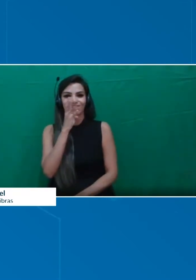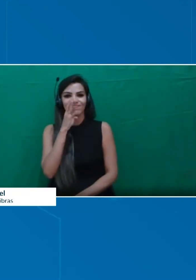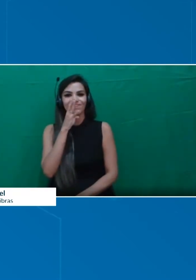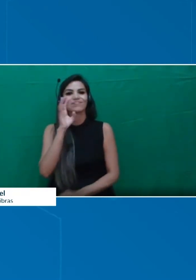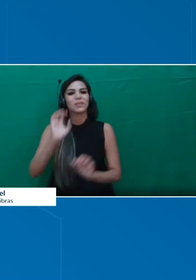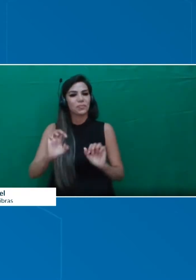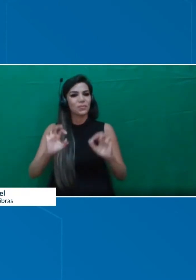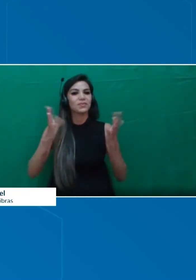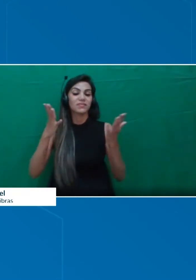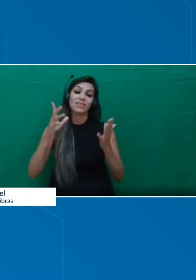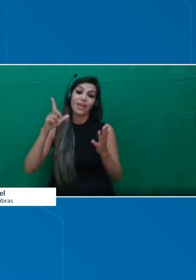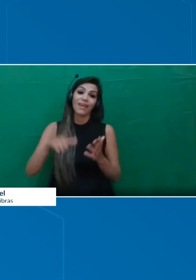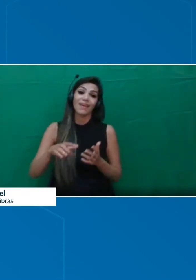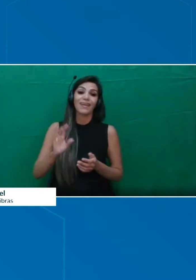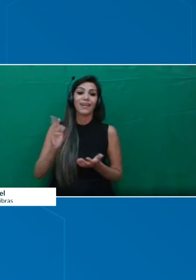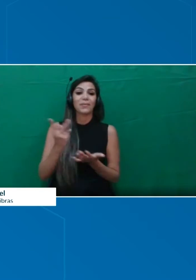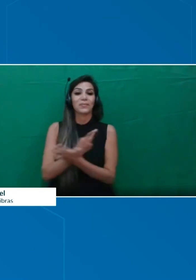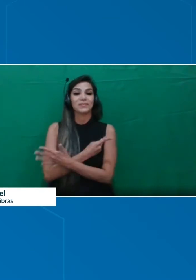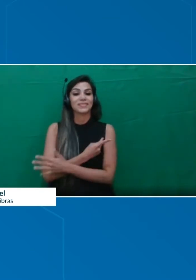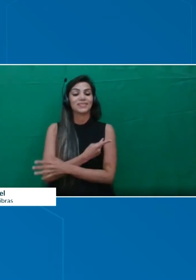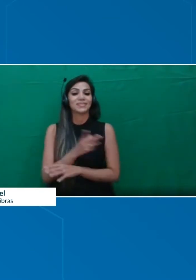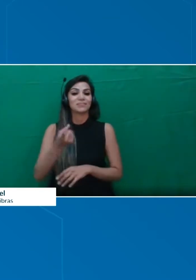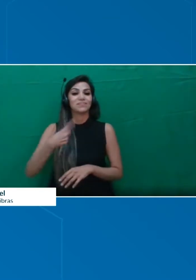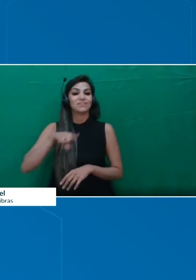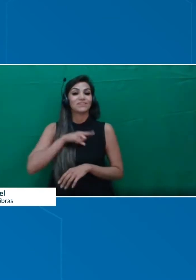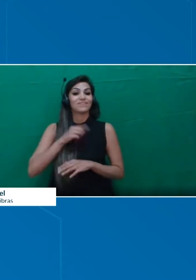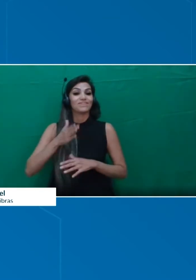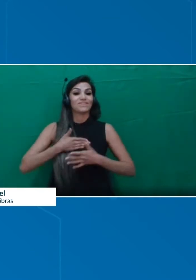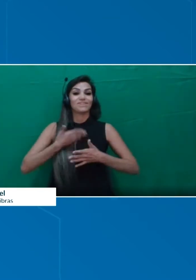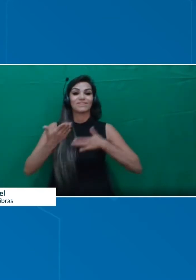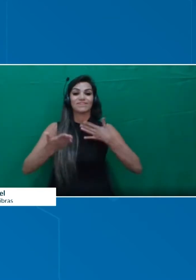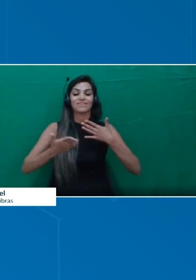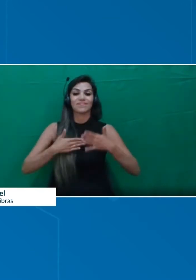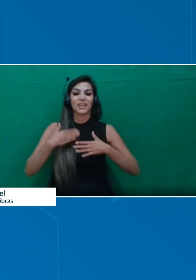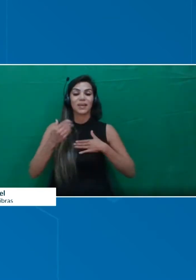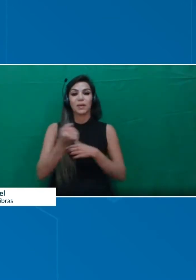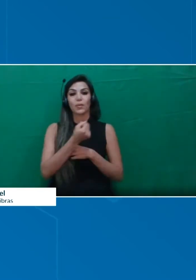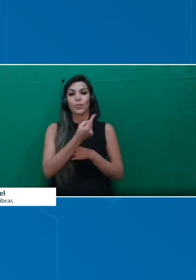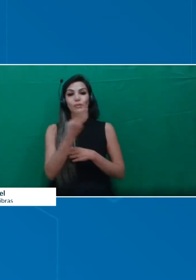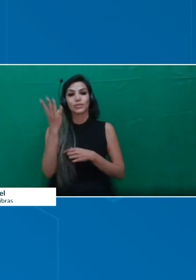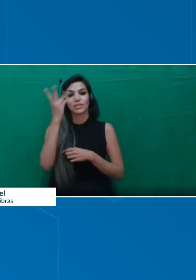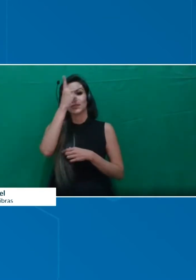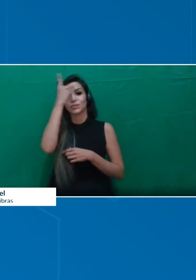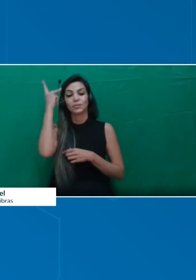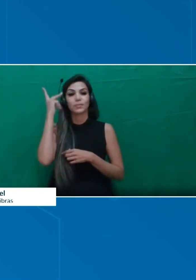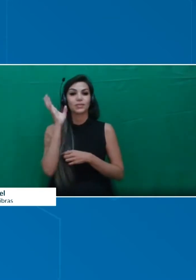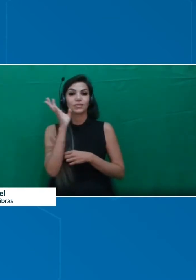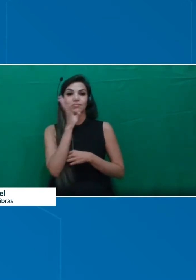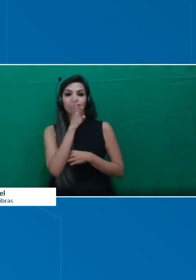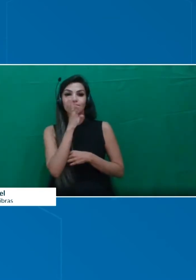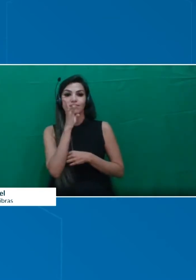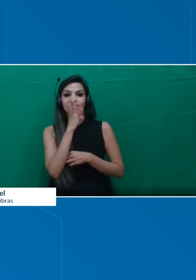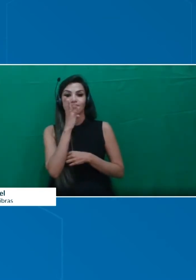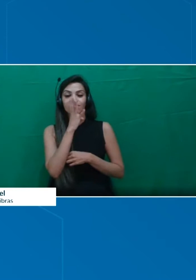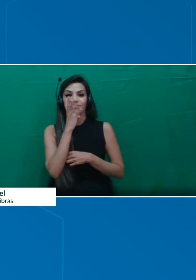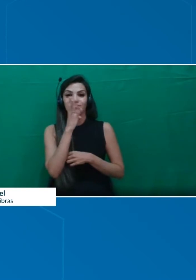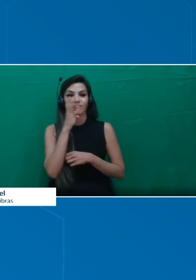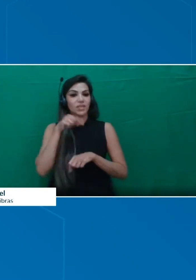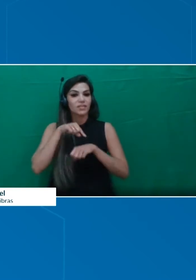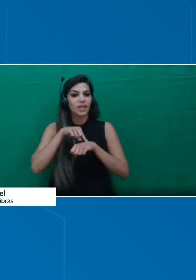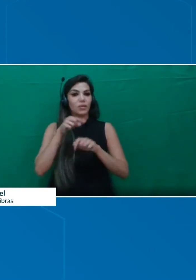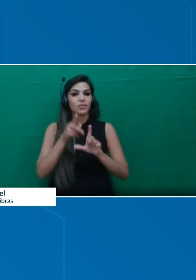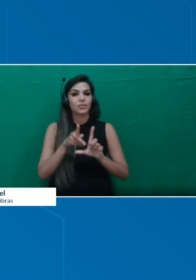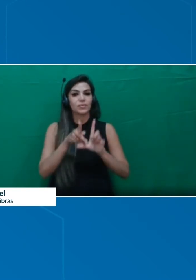o que aconteceu. Para nossa grata surpresa, a gente teve um número altíssimo de visualizações durante a realização das lives